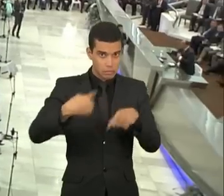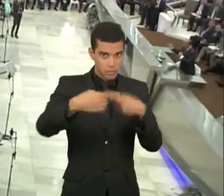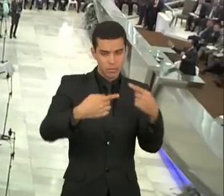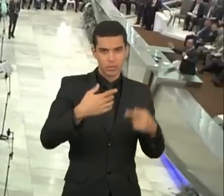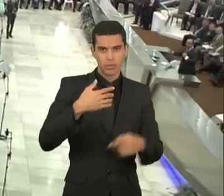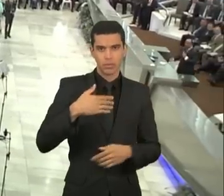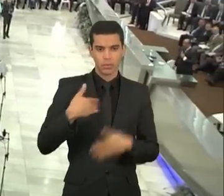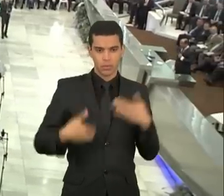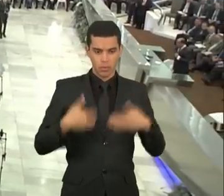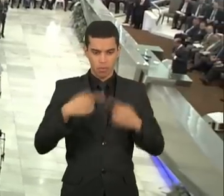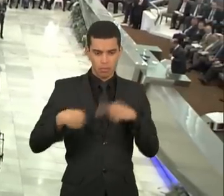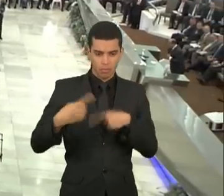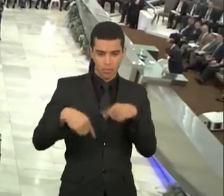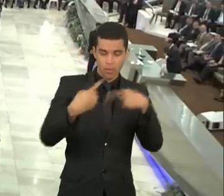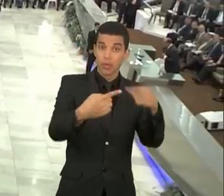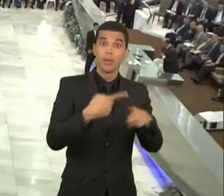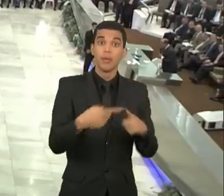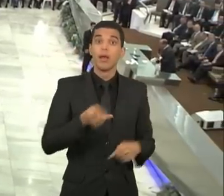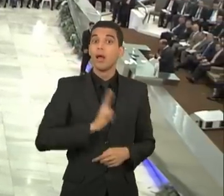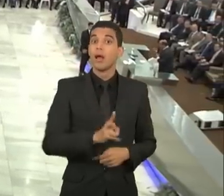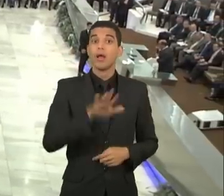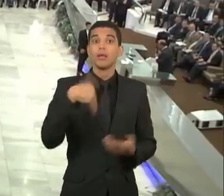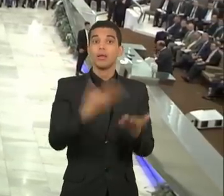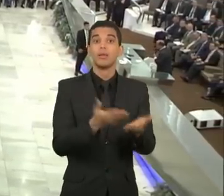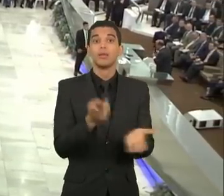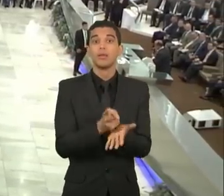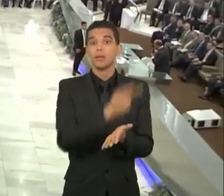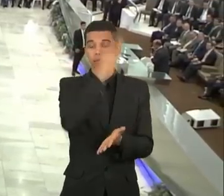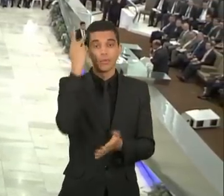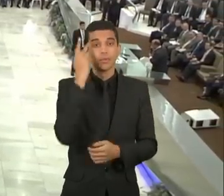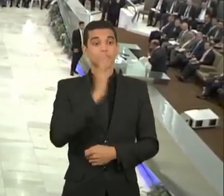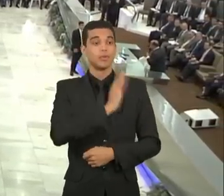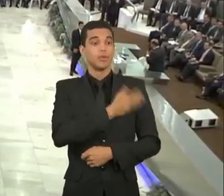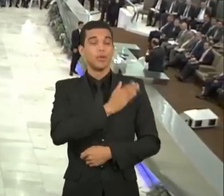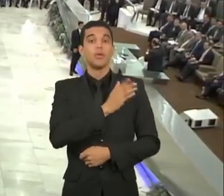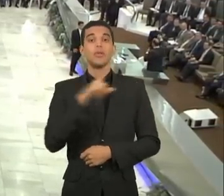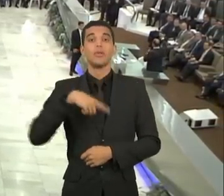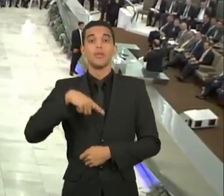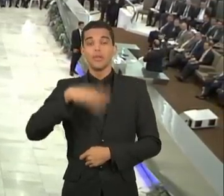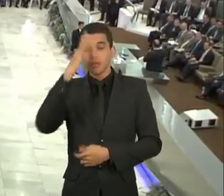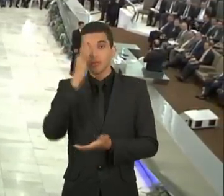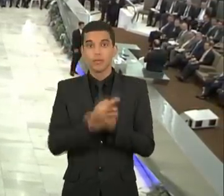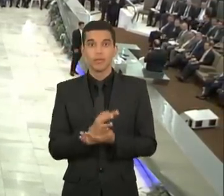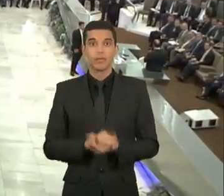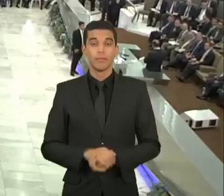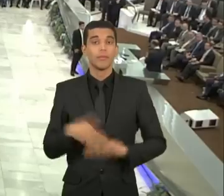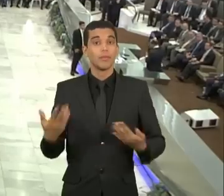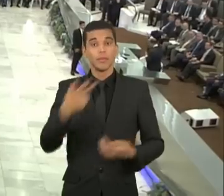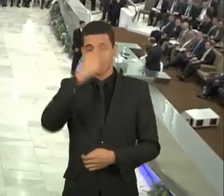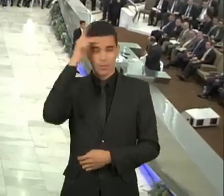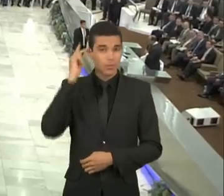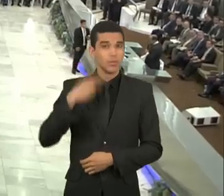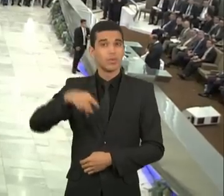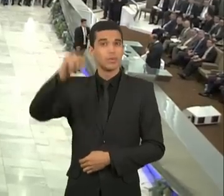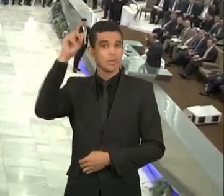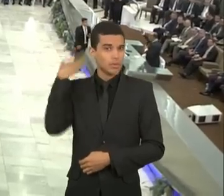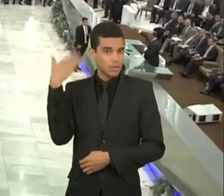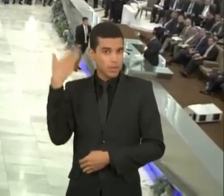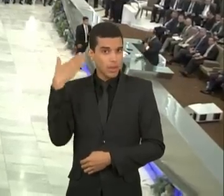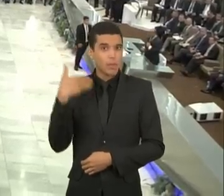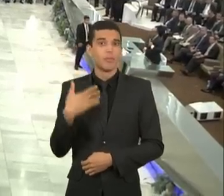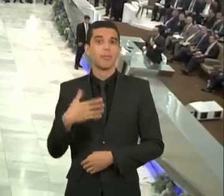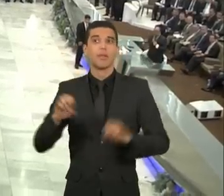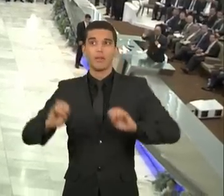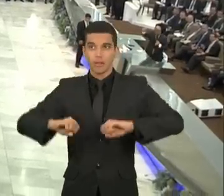o fenômeno religioso no homem. Por isso os antigos celebravam em rituais o sol, os céus, a